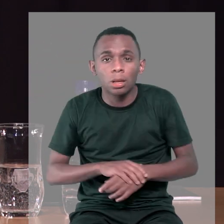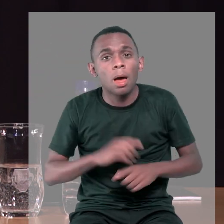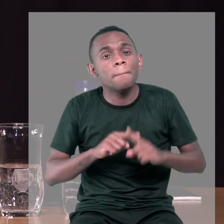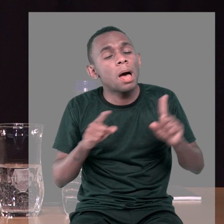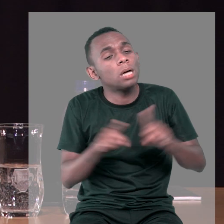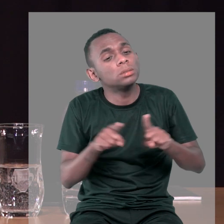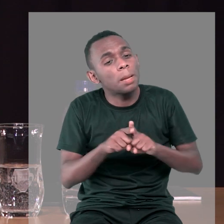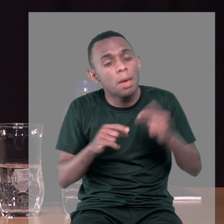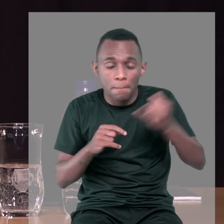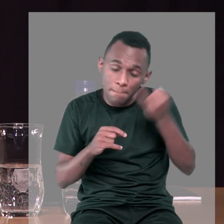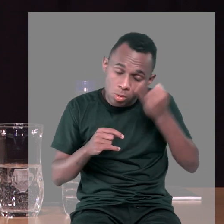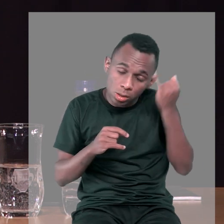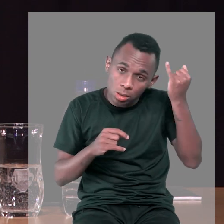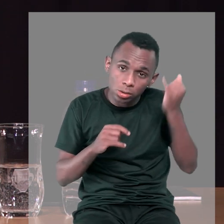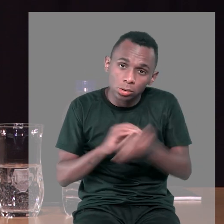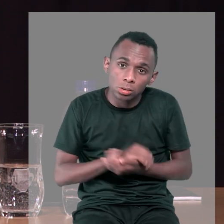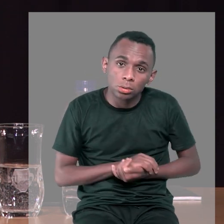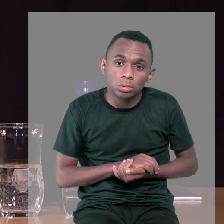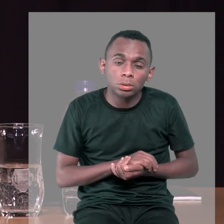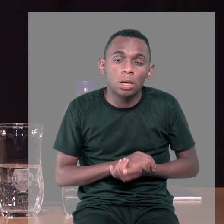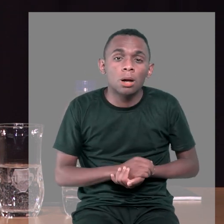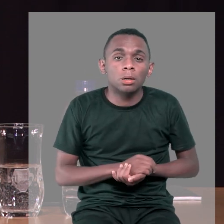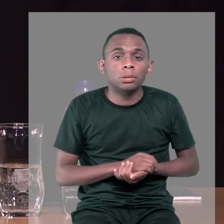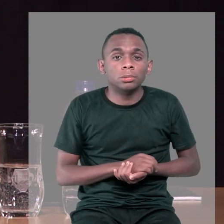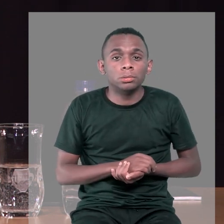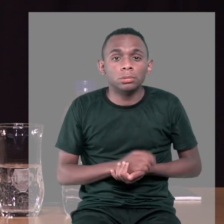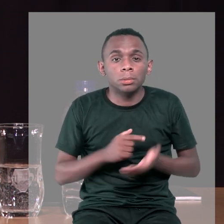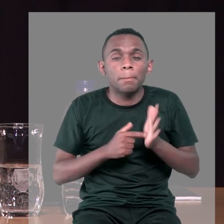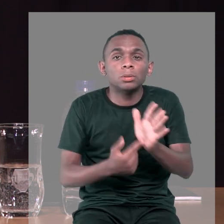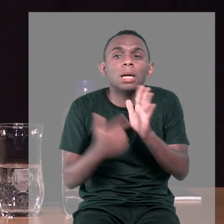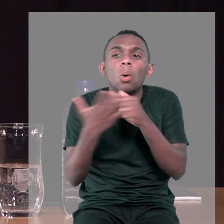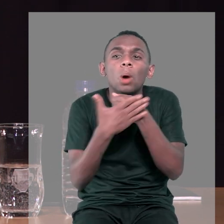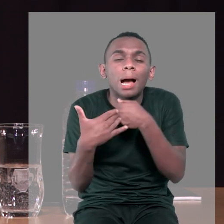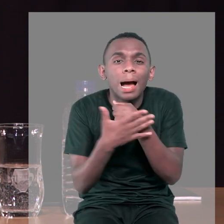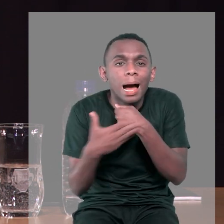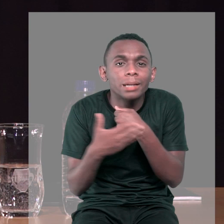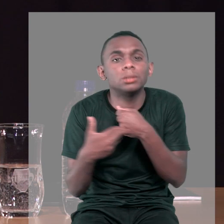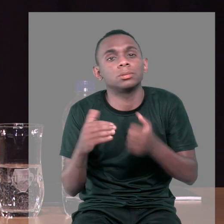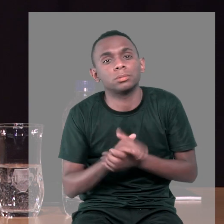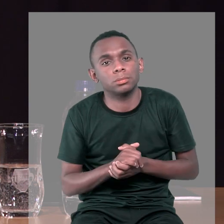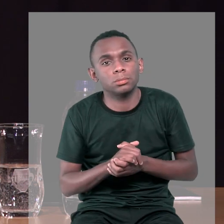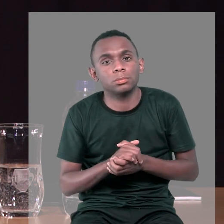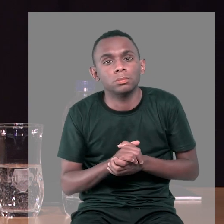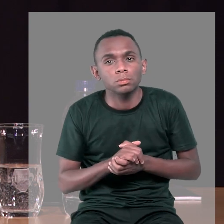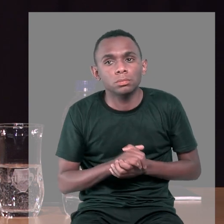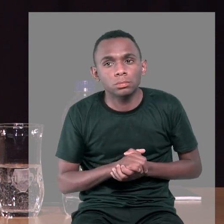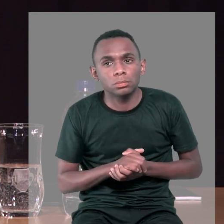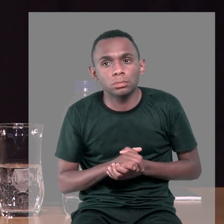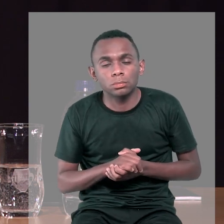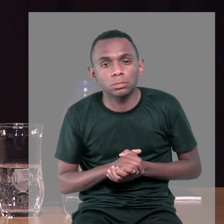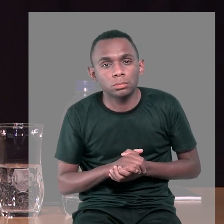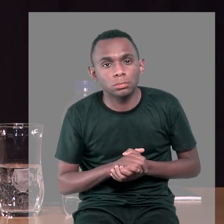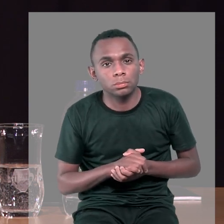de desmemoriação, é uma forma de esquecimento, é uma forma de não trazer de volta as